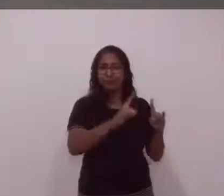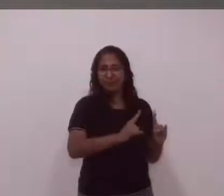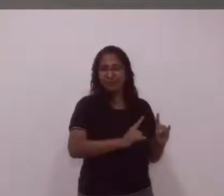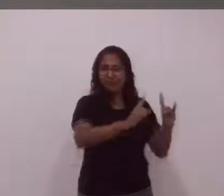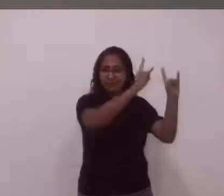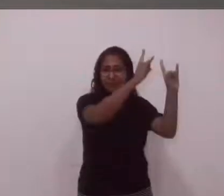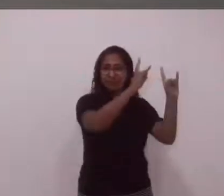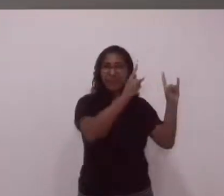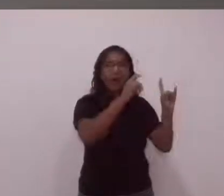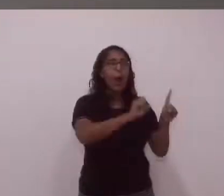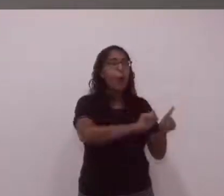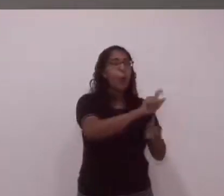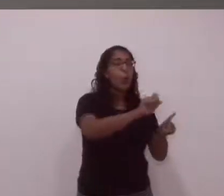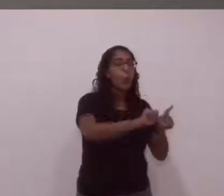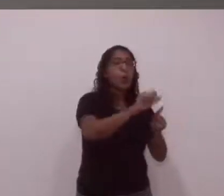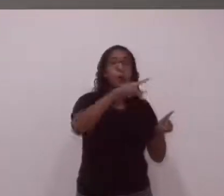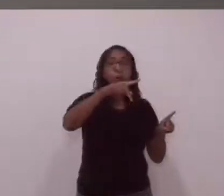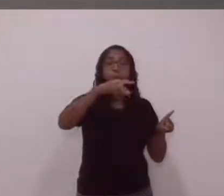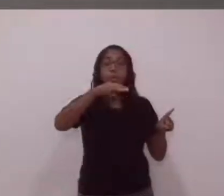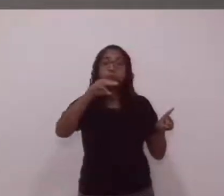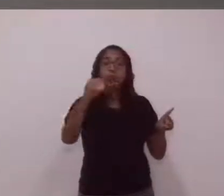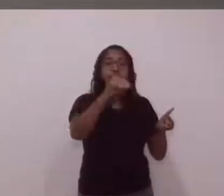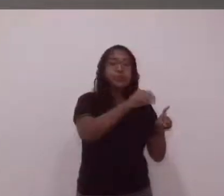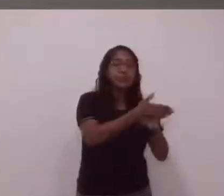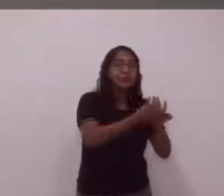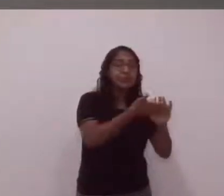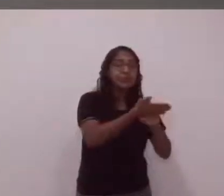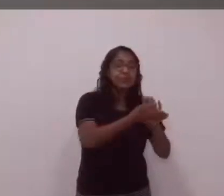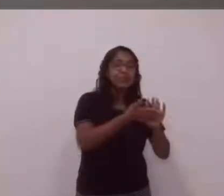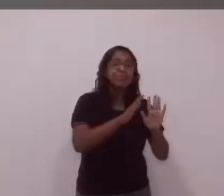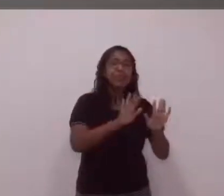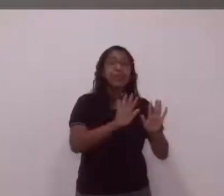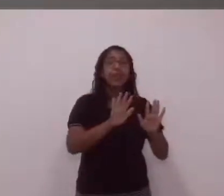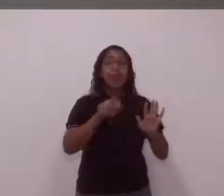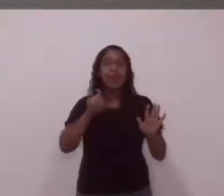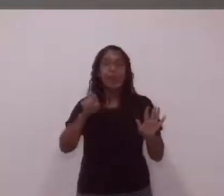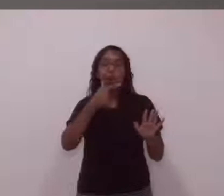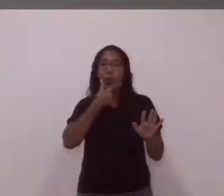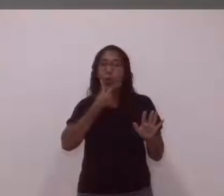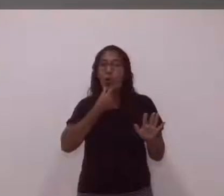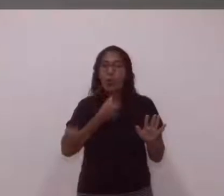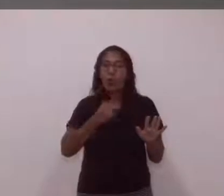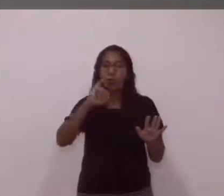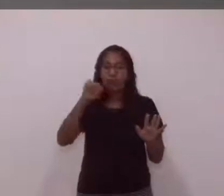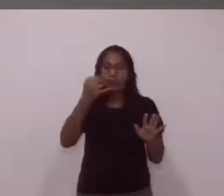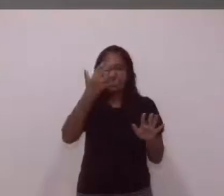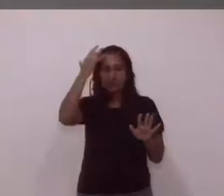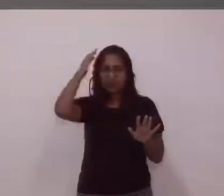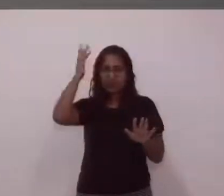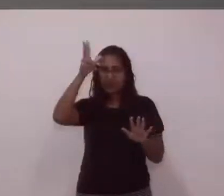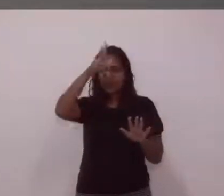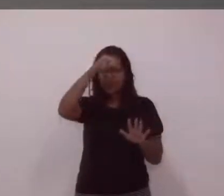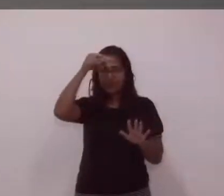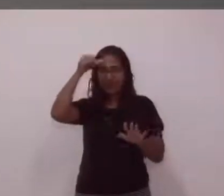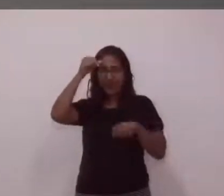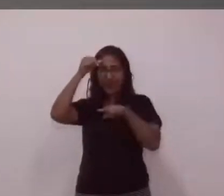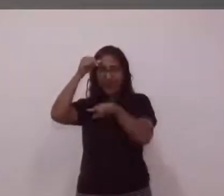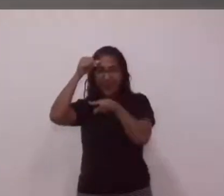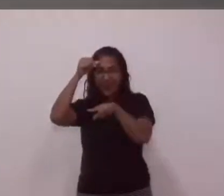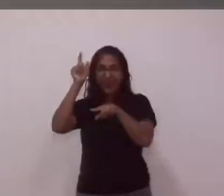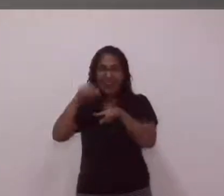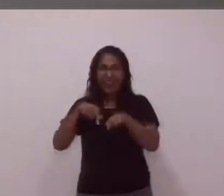militar do prédio da polícia militar em momento algum houve má fé claro 132 mil